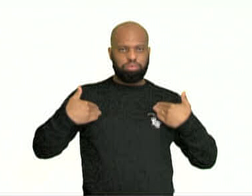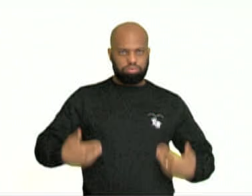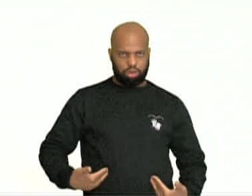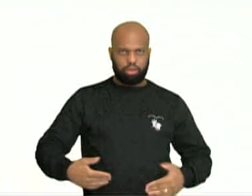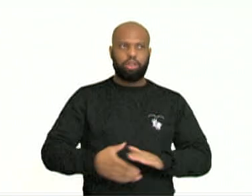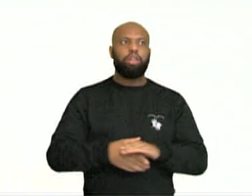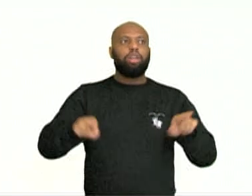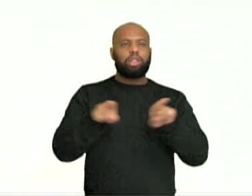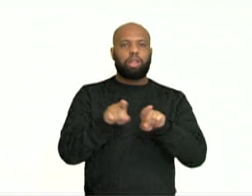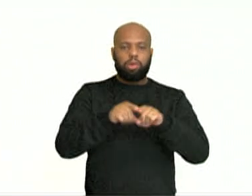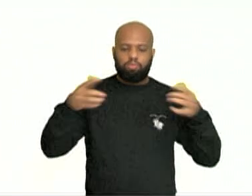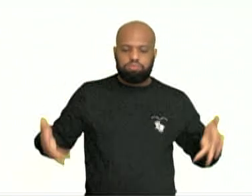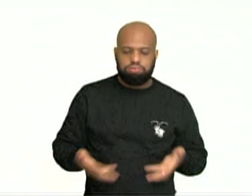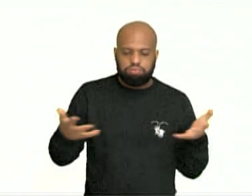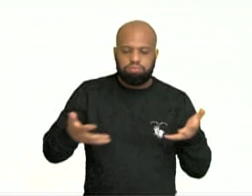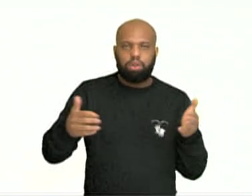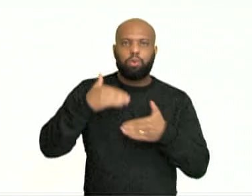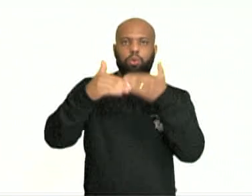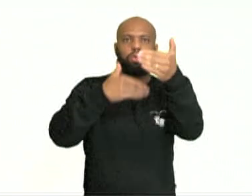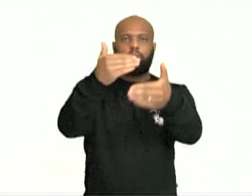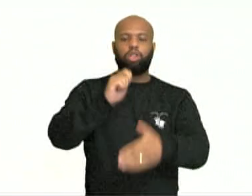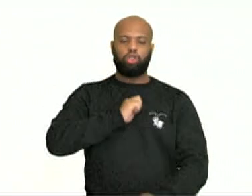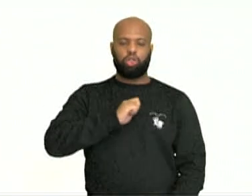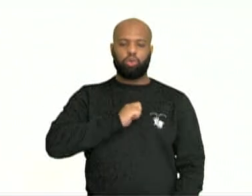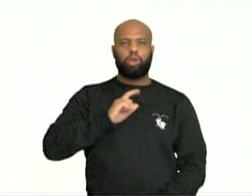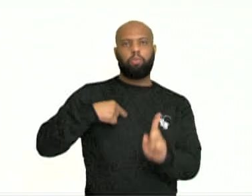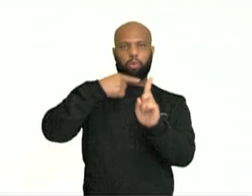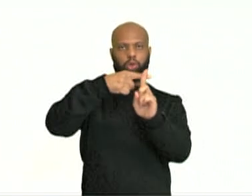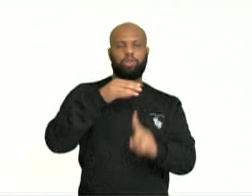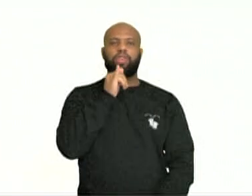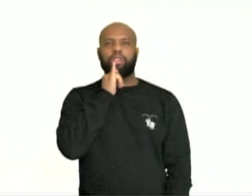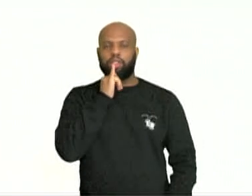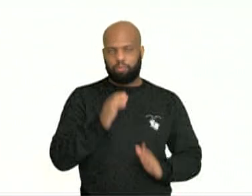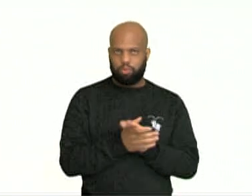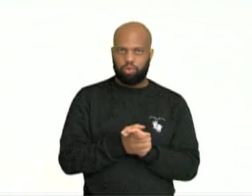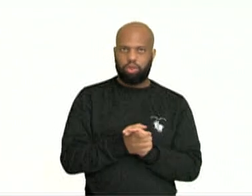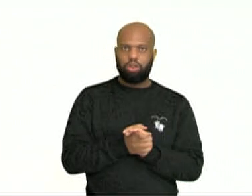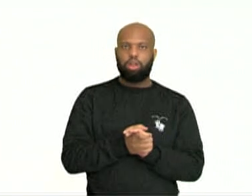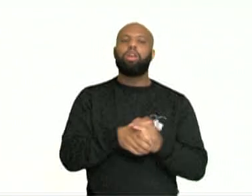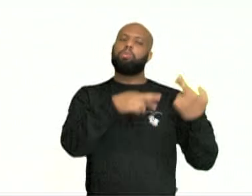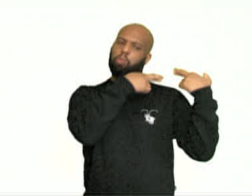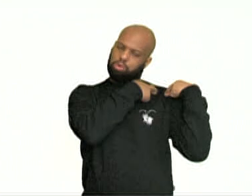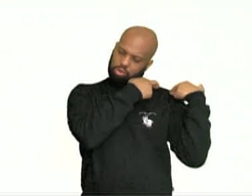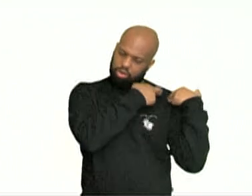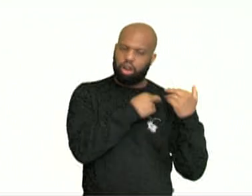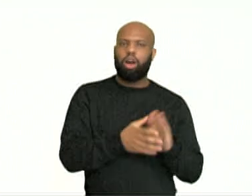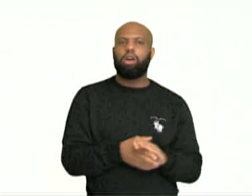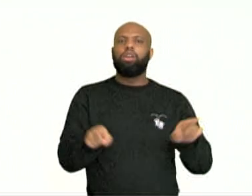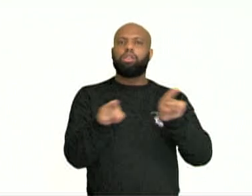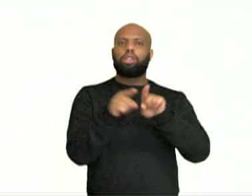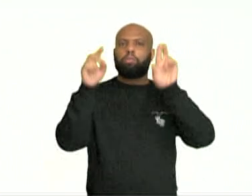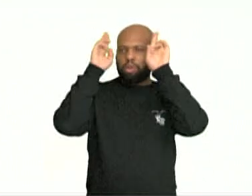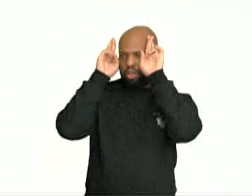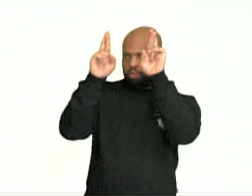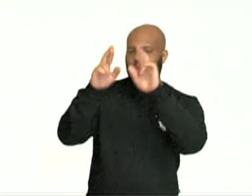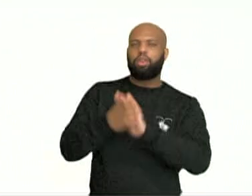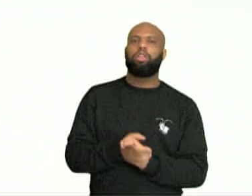corporal. Ele estimula o desenvolvimento de atitudes positivas, como senso de responsabilidade,